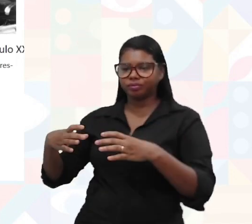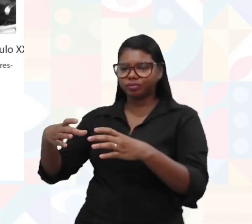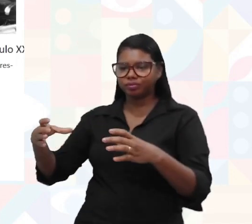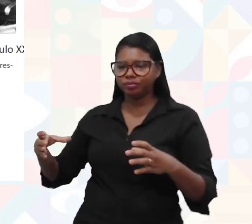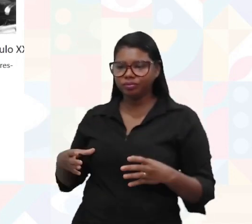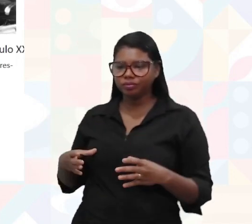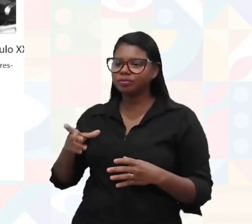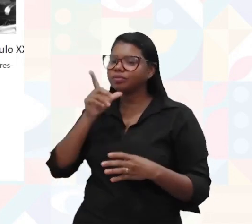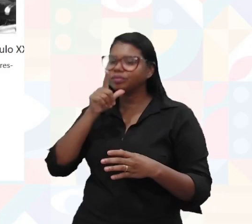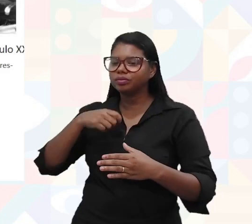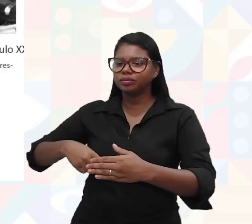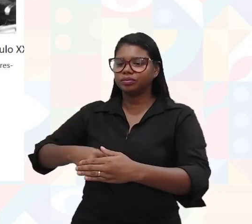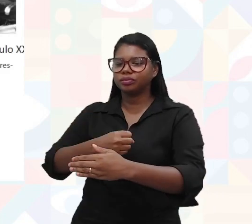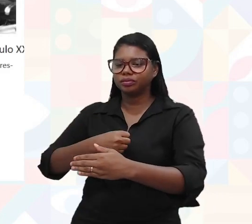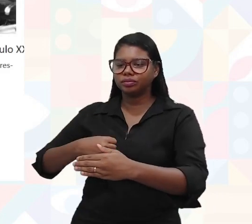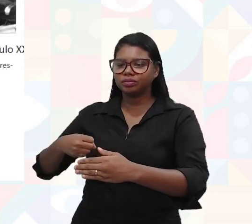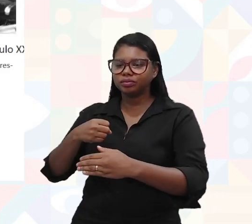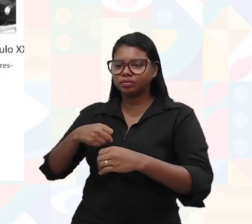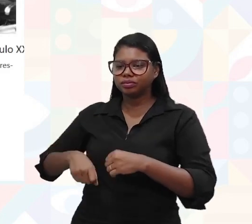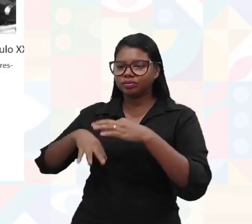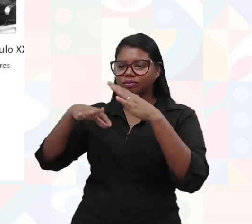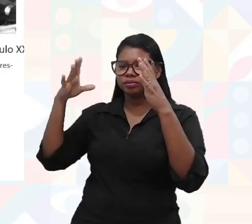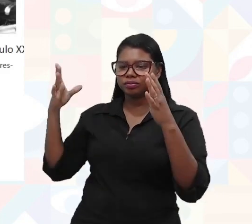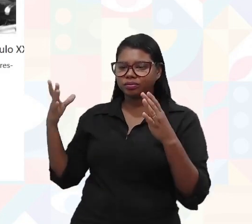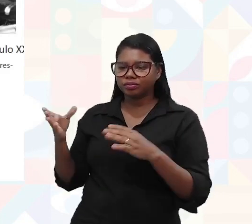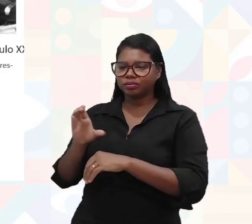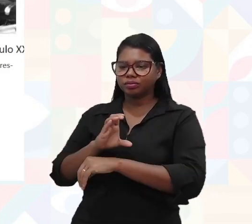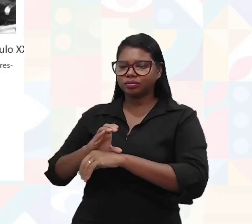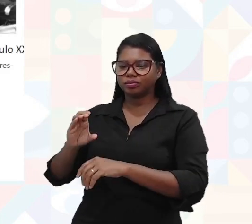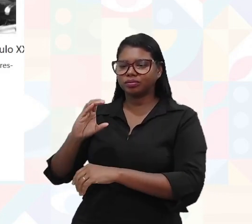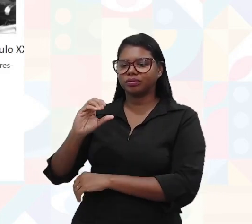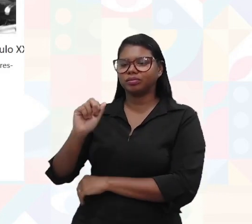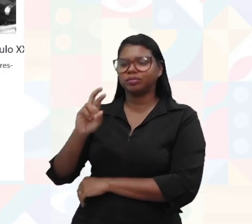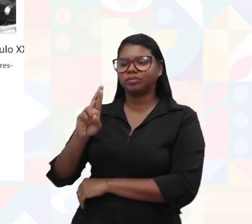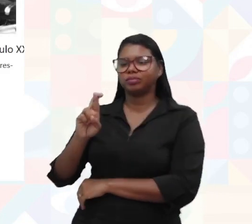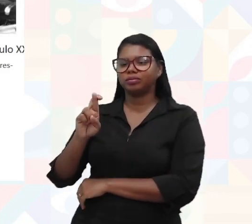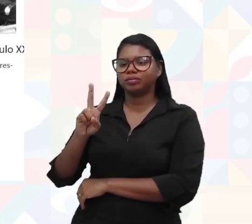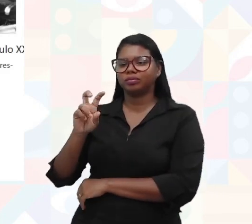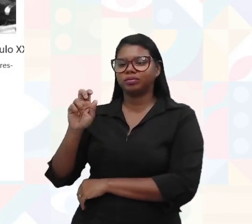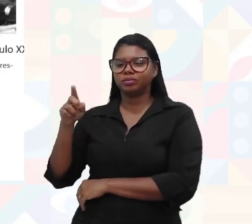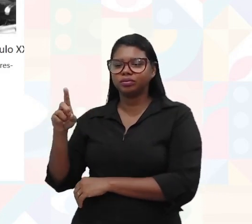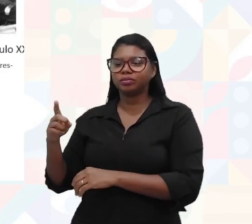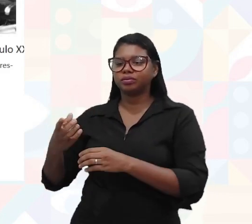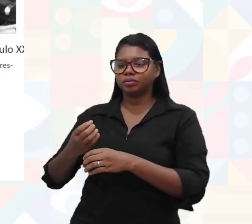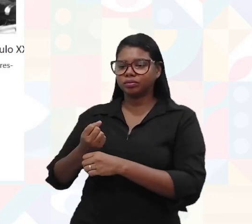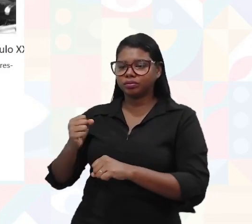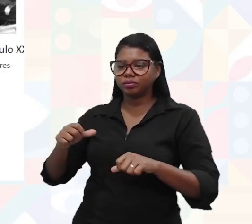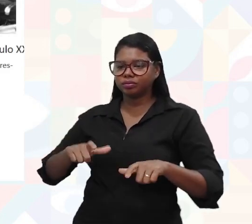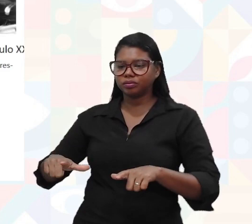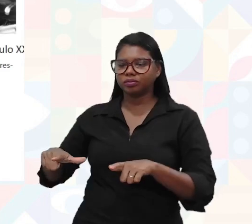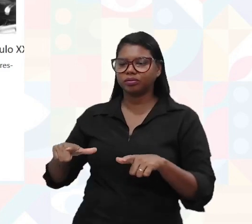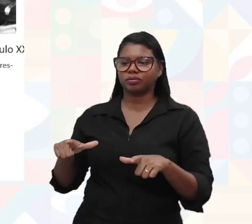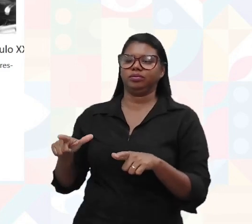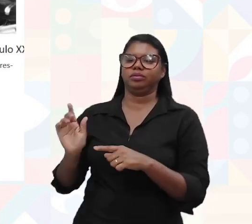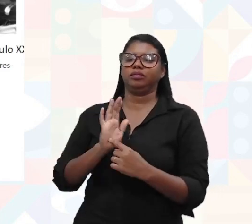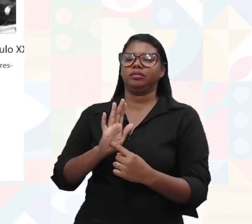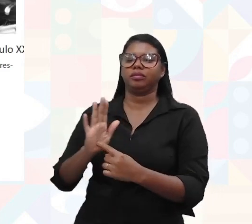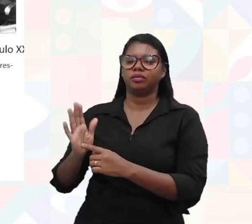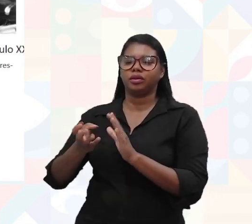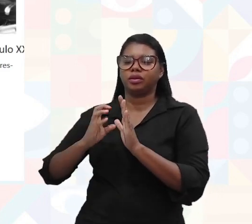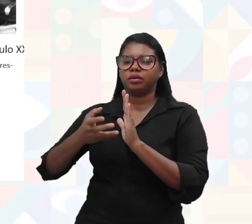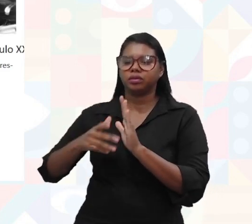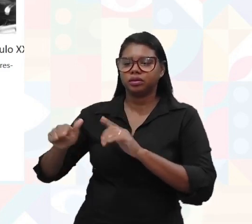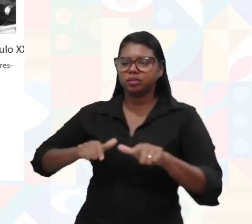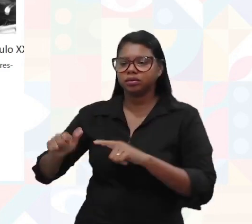água era aquecida através do carvão. Né? Então você precisava de áreas muito grandes. E ali, por fim, a gente tem os operários, né?